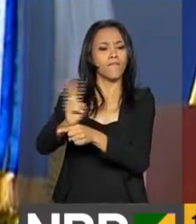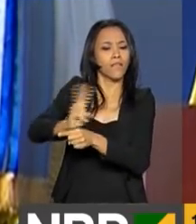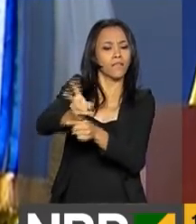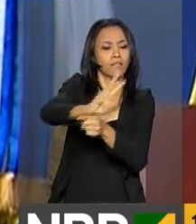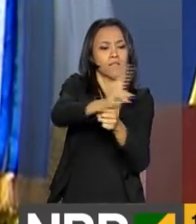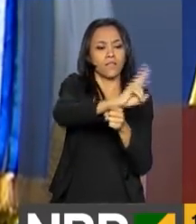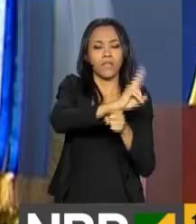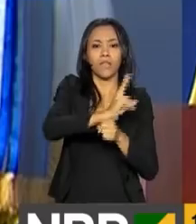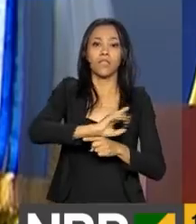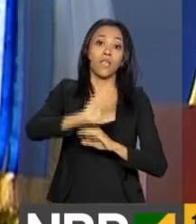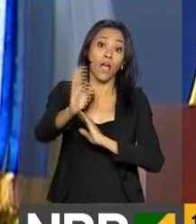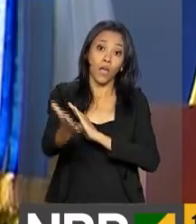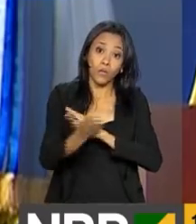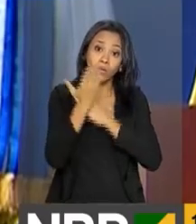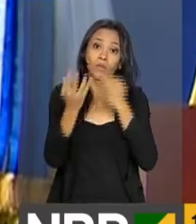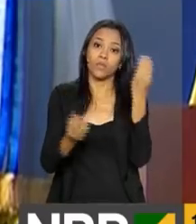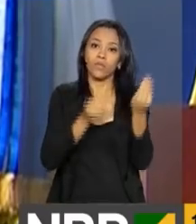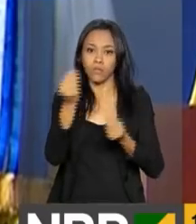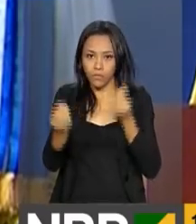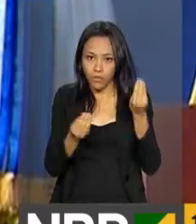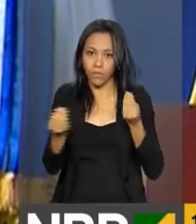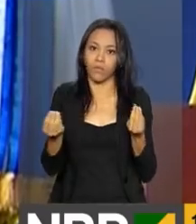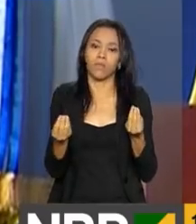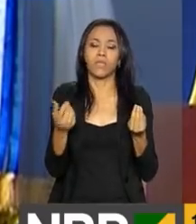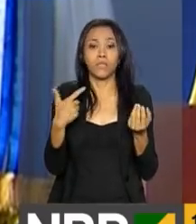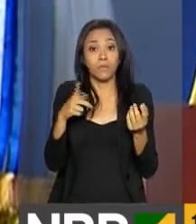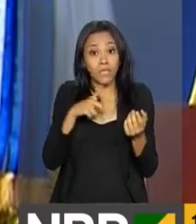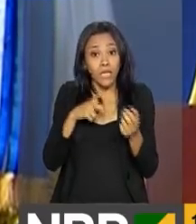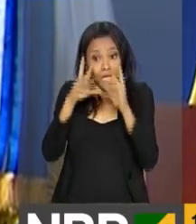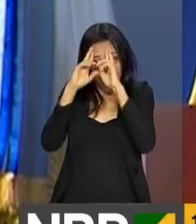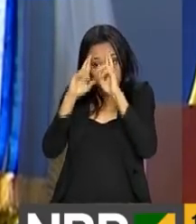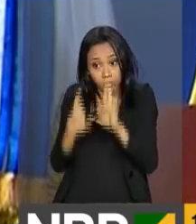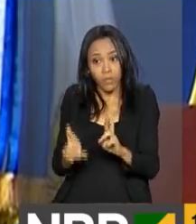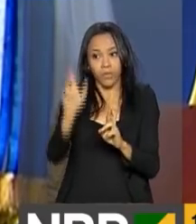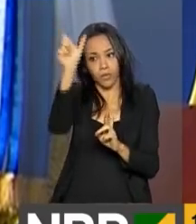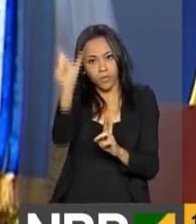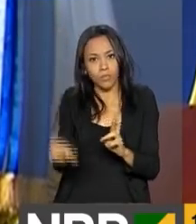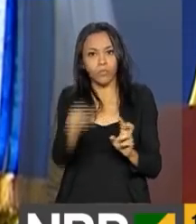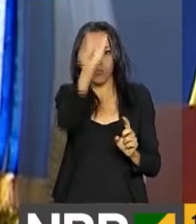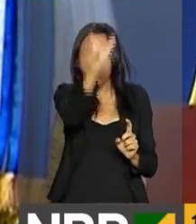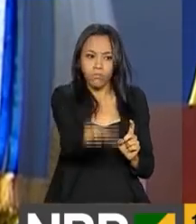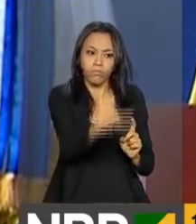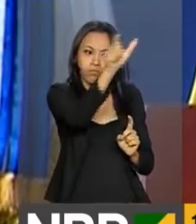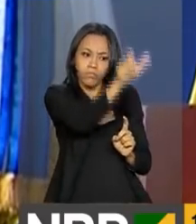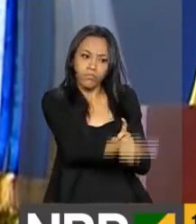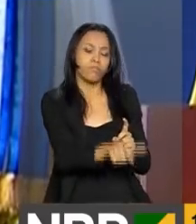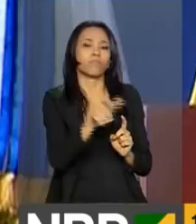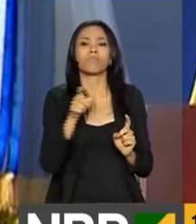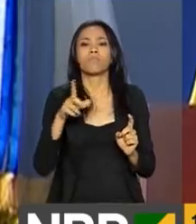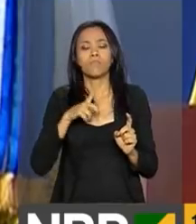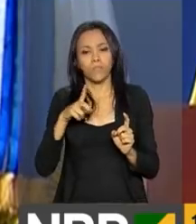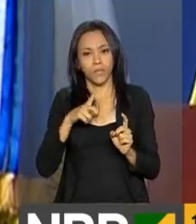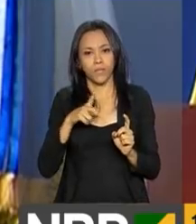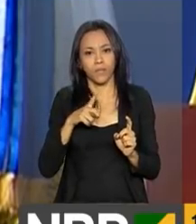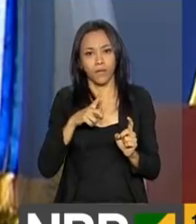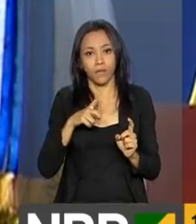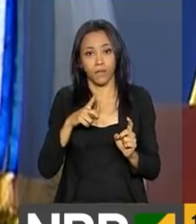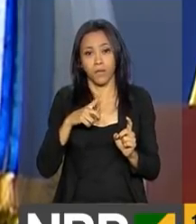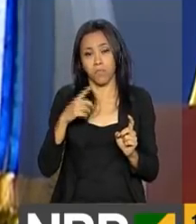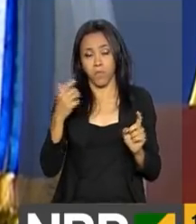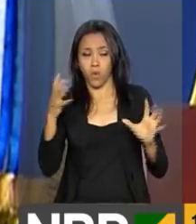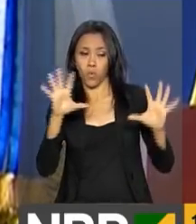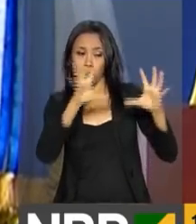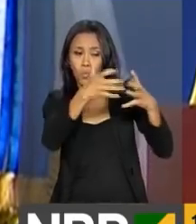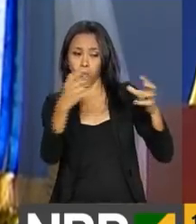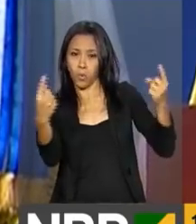a governar o país. Então, ter respeito pelo outro, ter respeito pelas outras figuras, pela oposição,